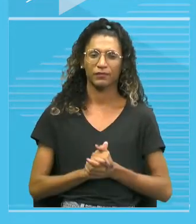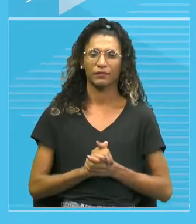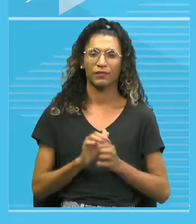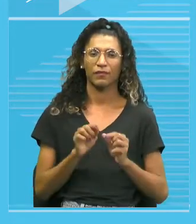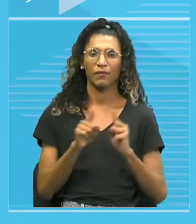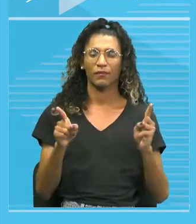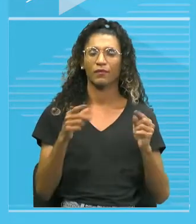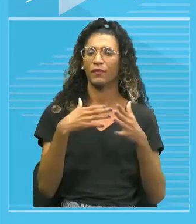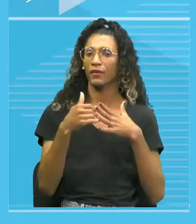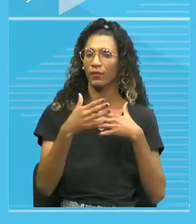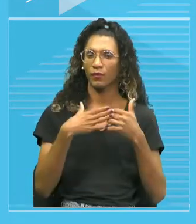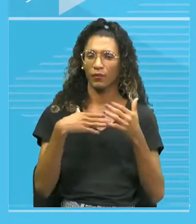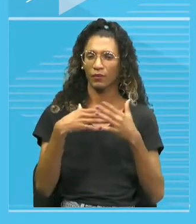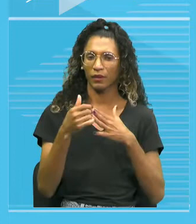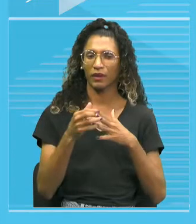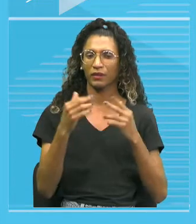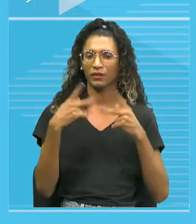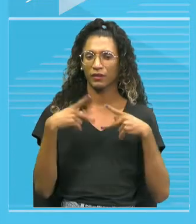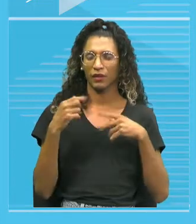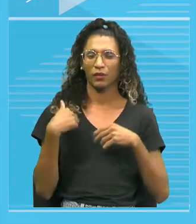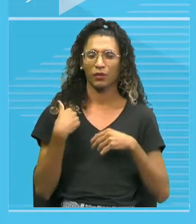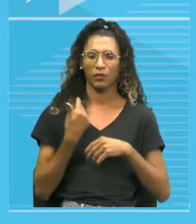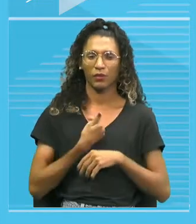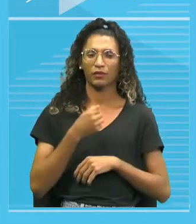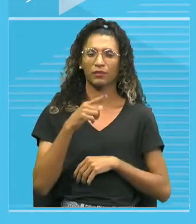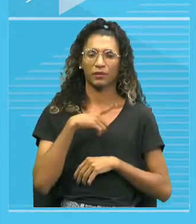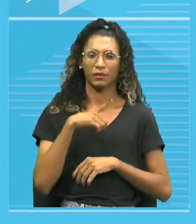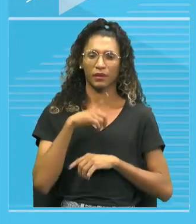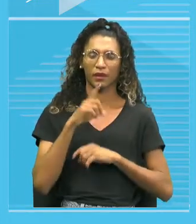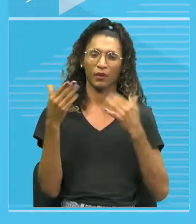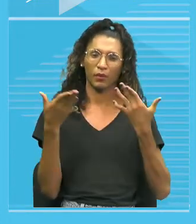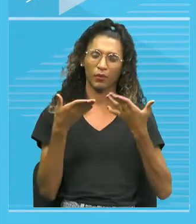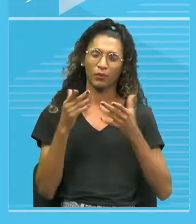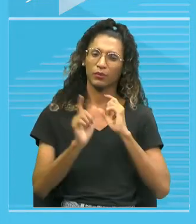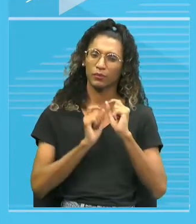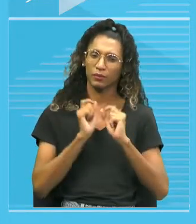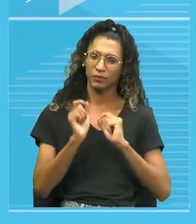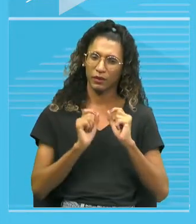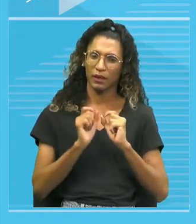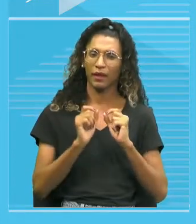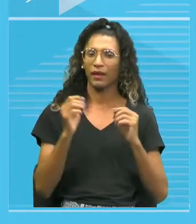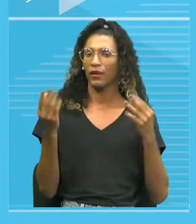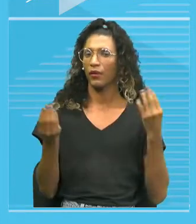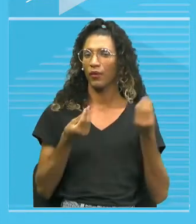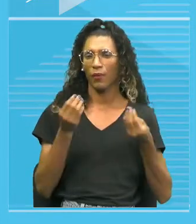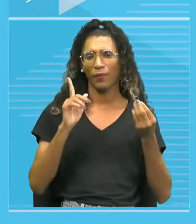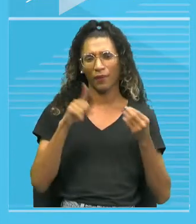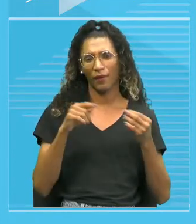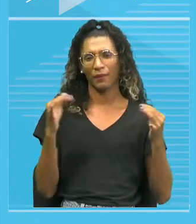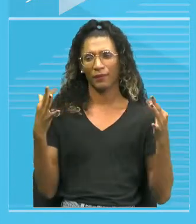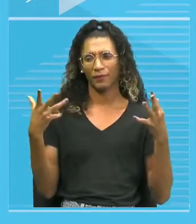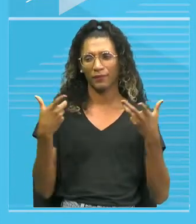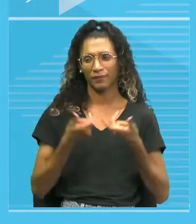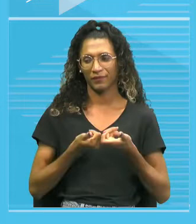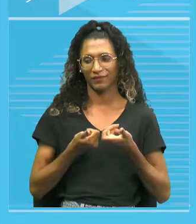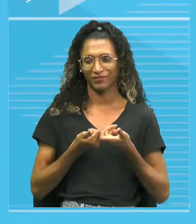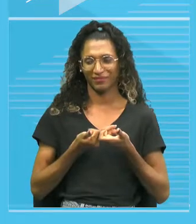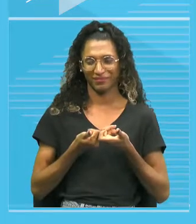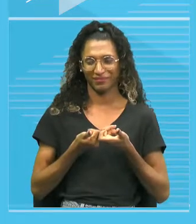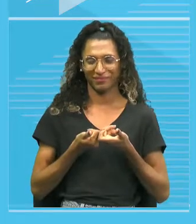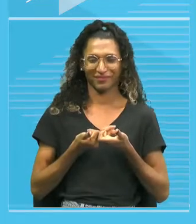de qualquer forma, o que nós temos hoje à nossa disposição é maravilhoso.